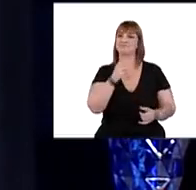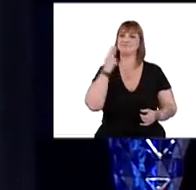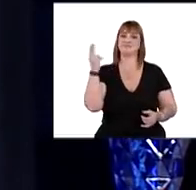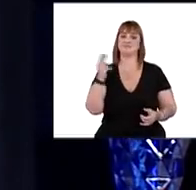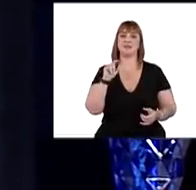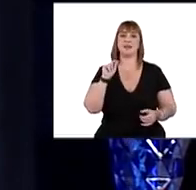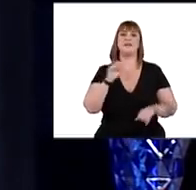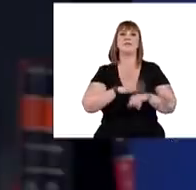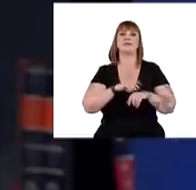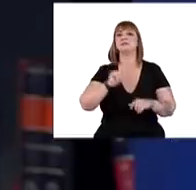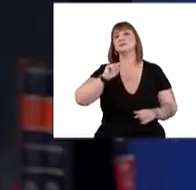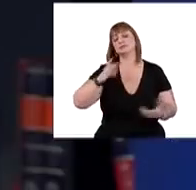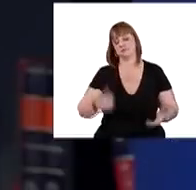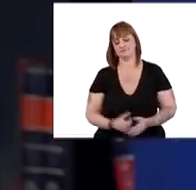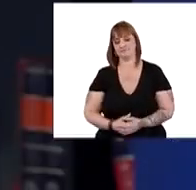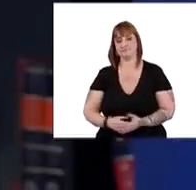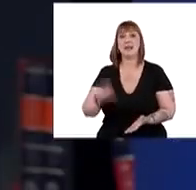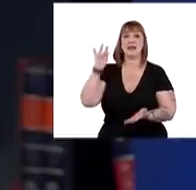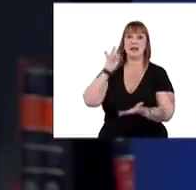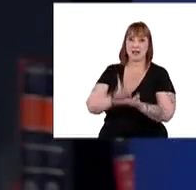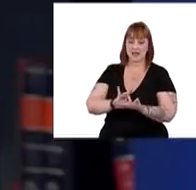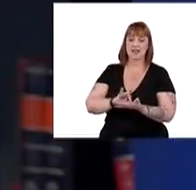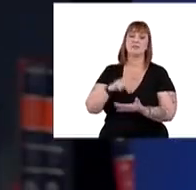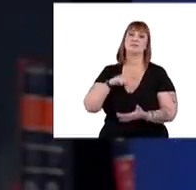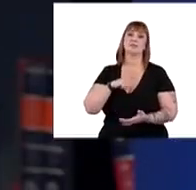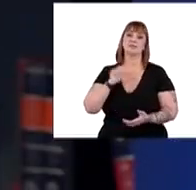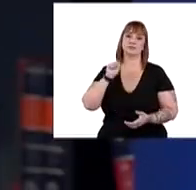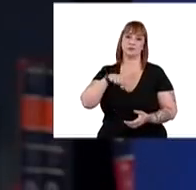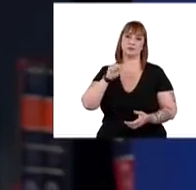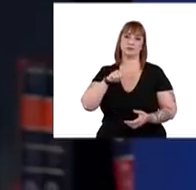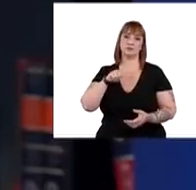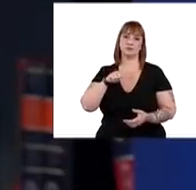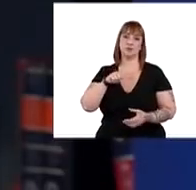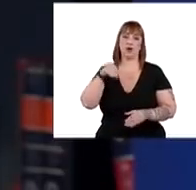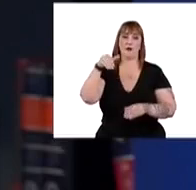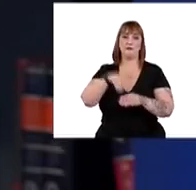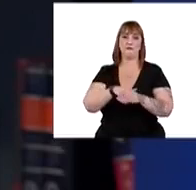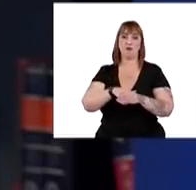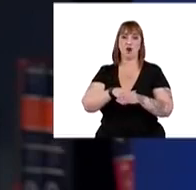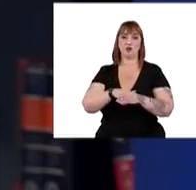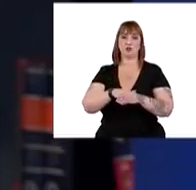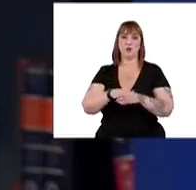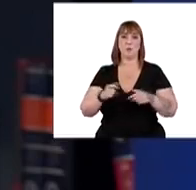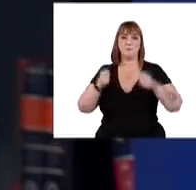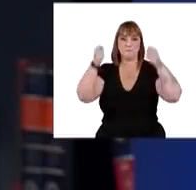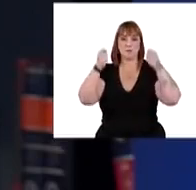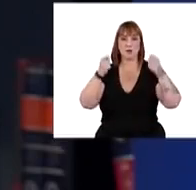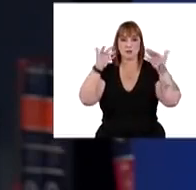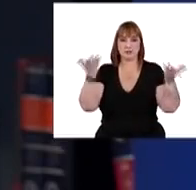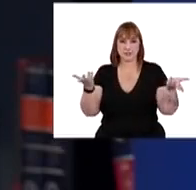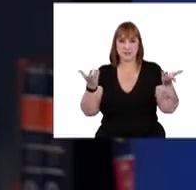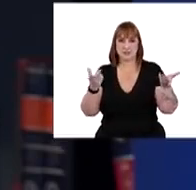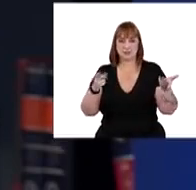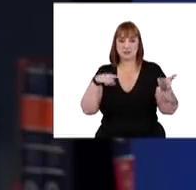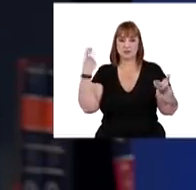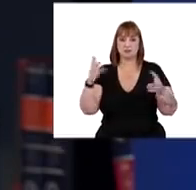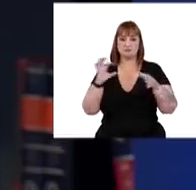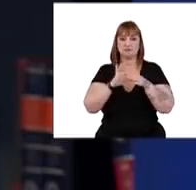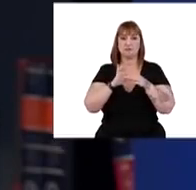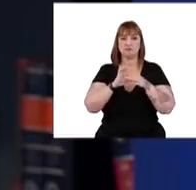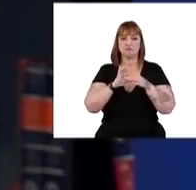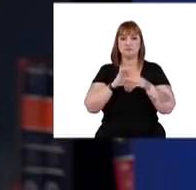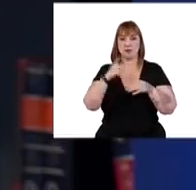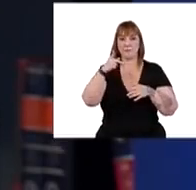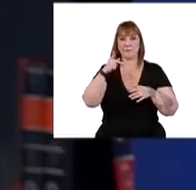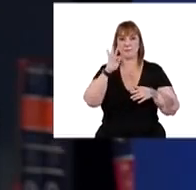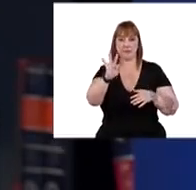verdade, o que fazer? Mas na realidade é o seguinte: existe sim um voto de repúdio a tudo que a turma associada ao PT, mas não